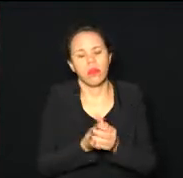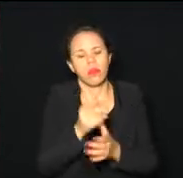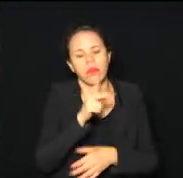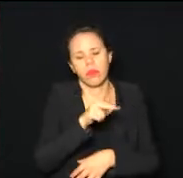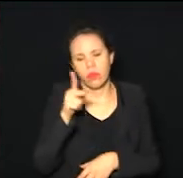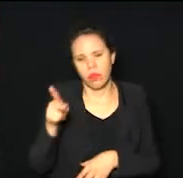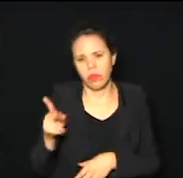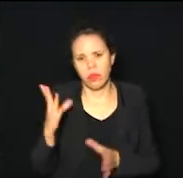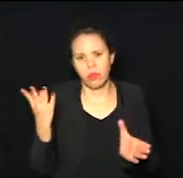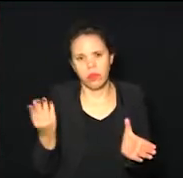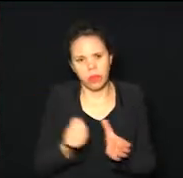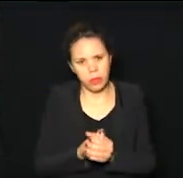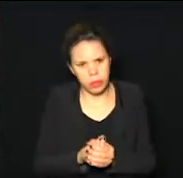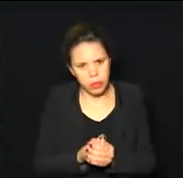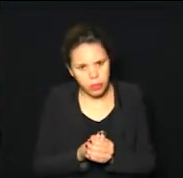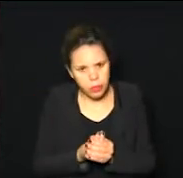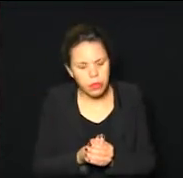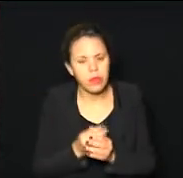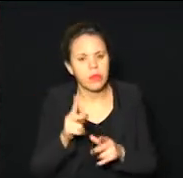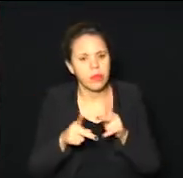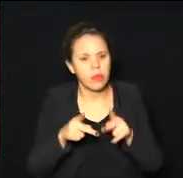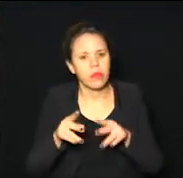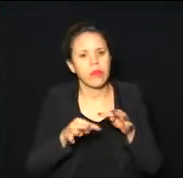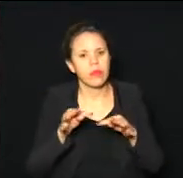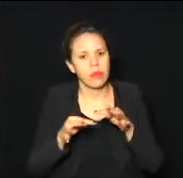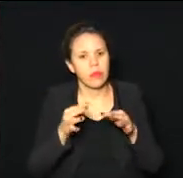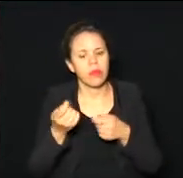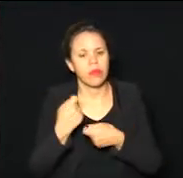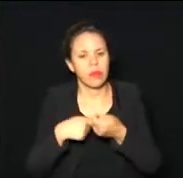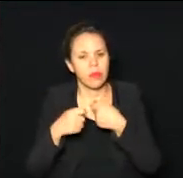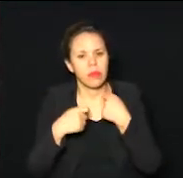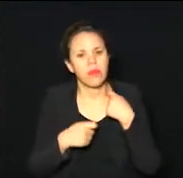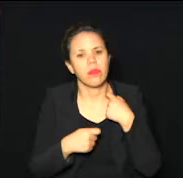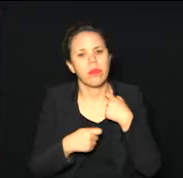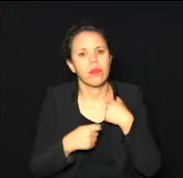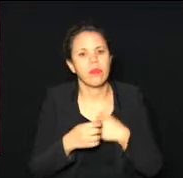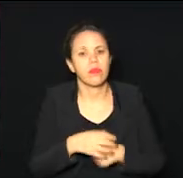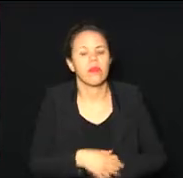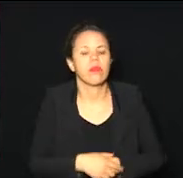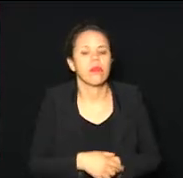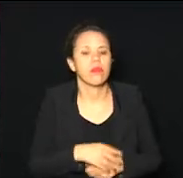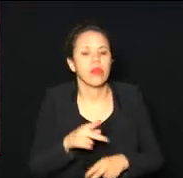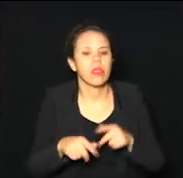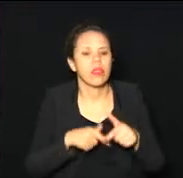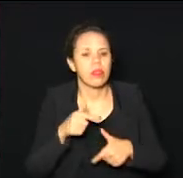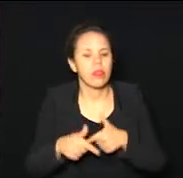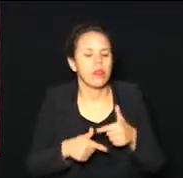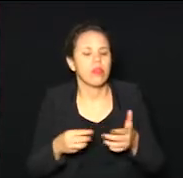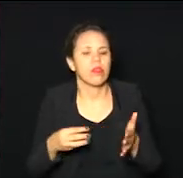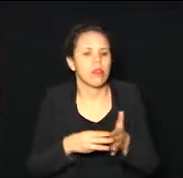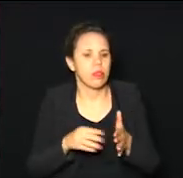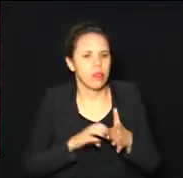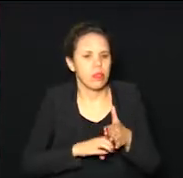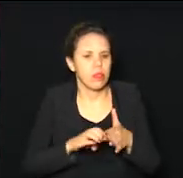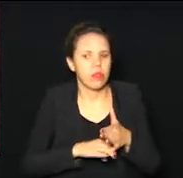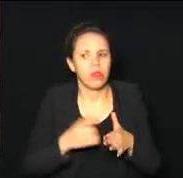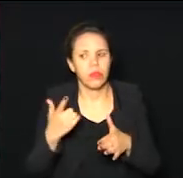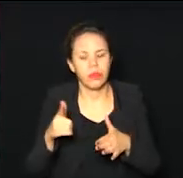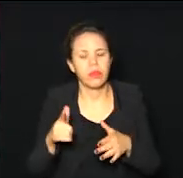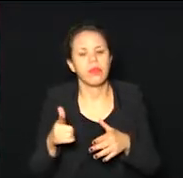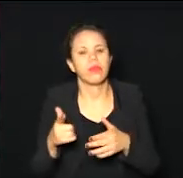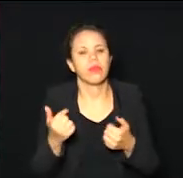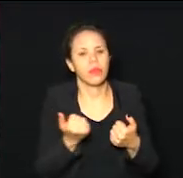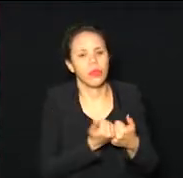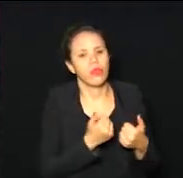professores, onde se inclui o pessoal técnico-administrativo, pessoal terceirizado, que é uma grande